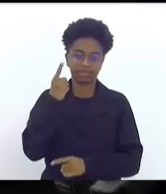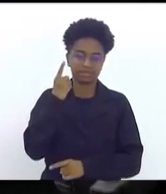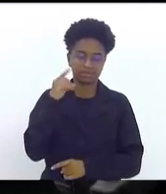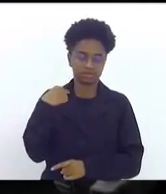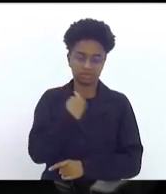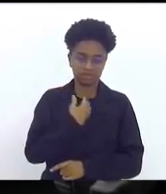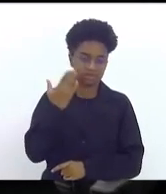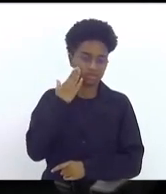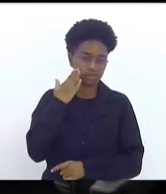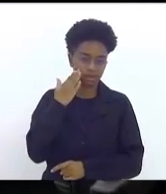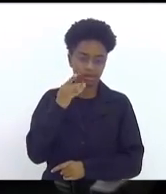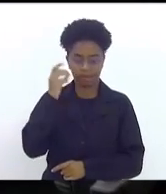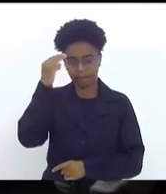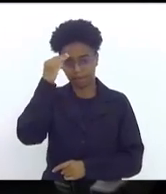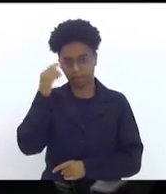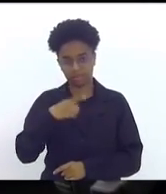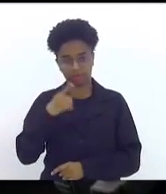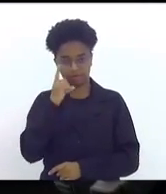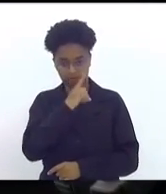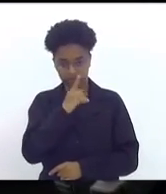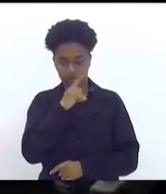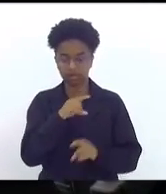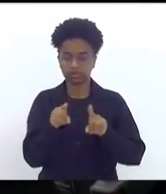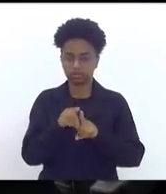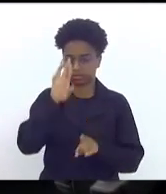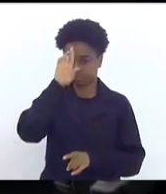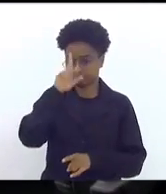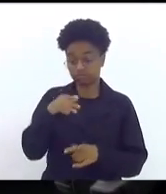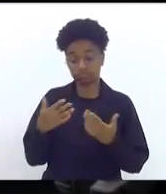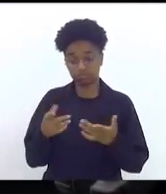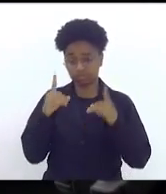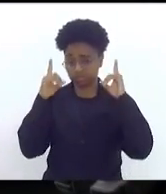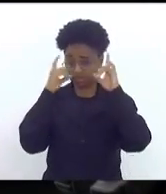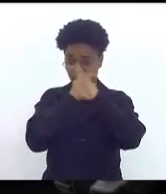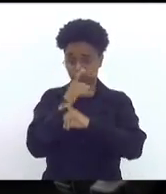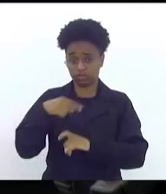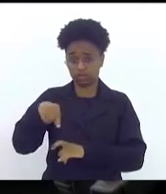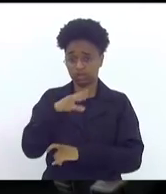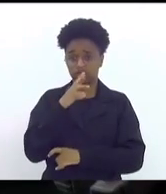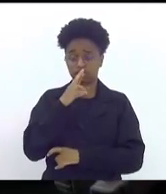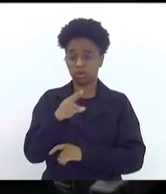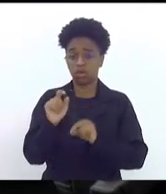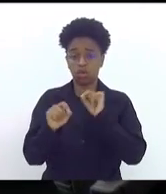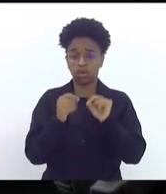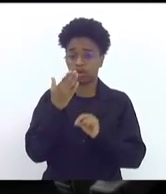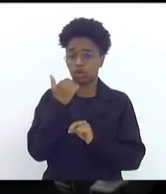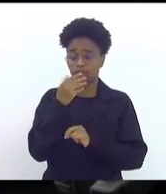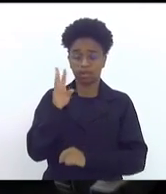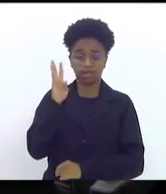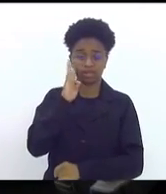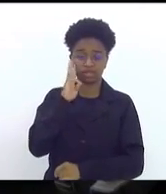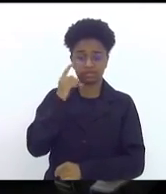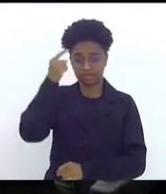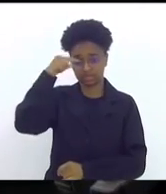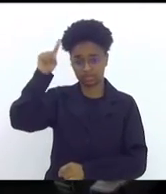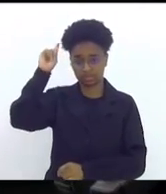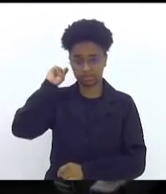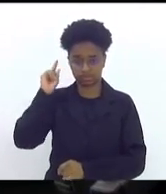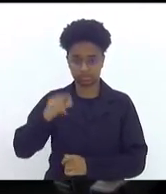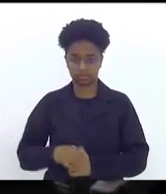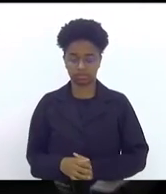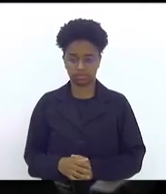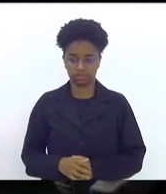falhas e equívocos. Acho difícil que alguém aqui consiga responder o que almoçou na terça-feira da semana passada.